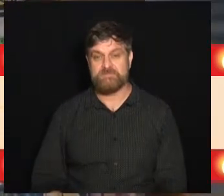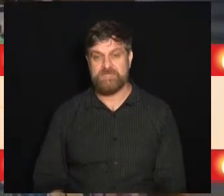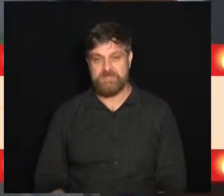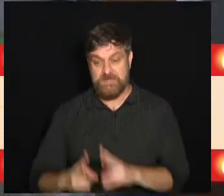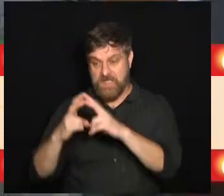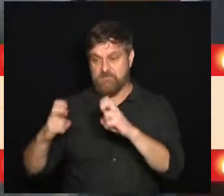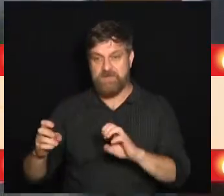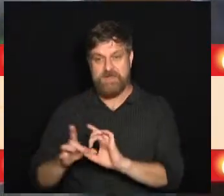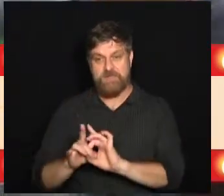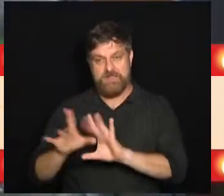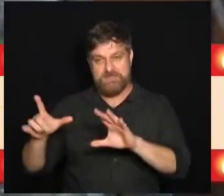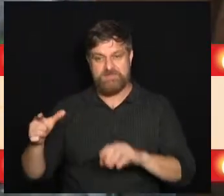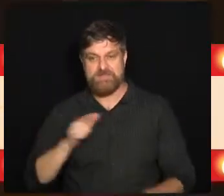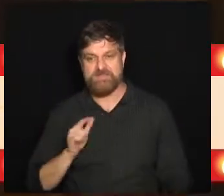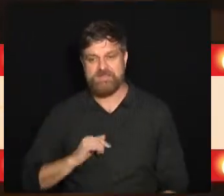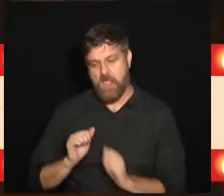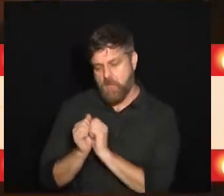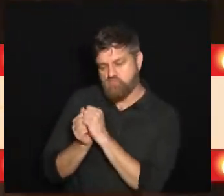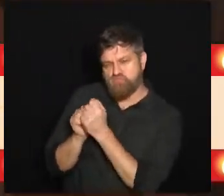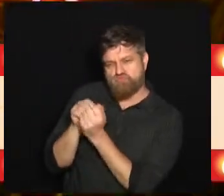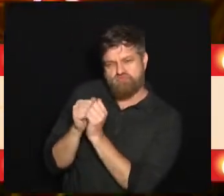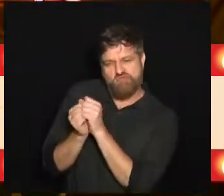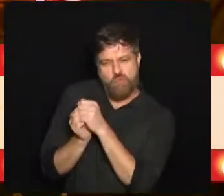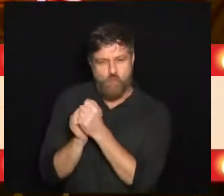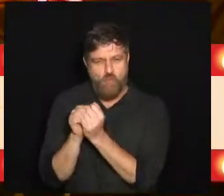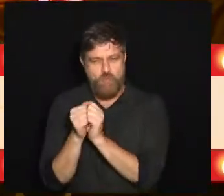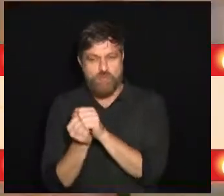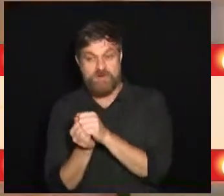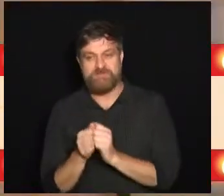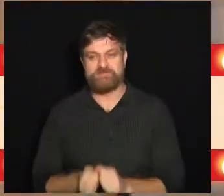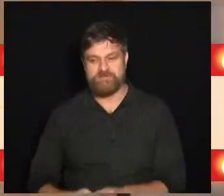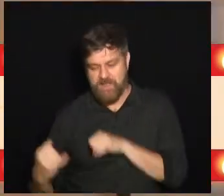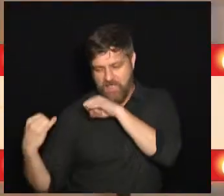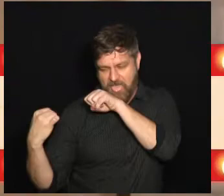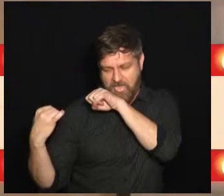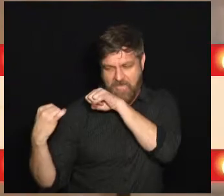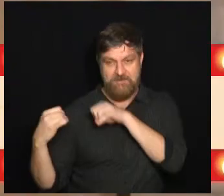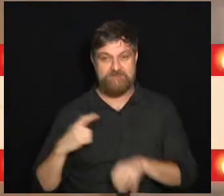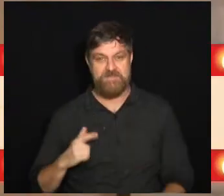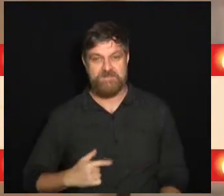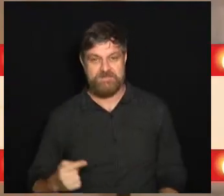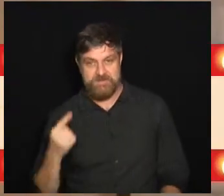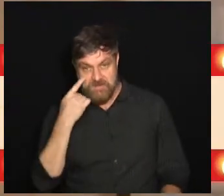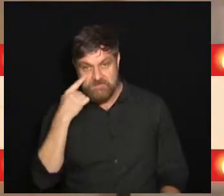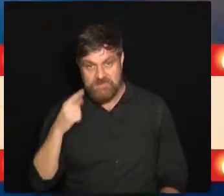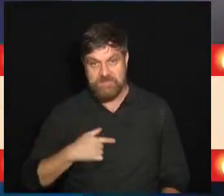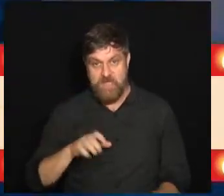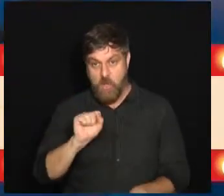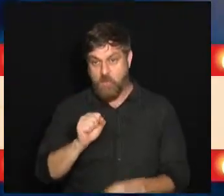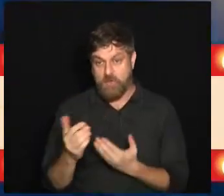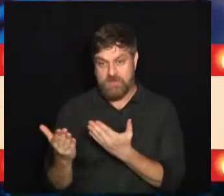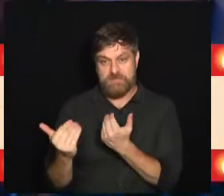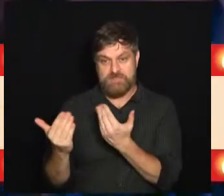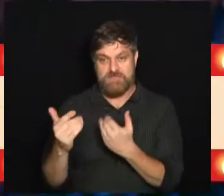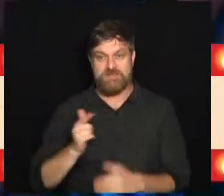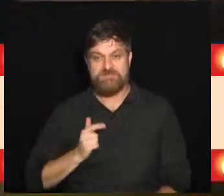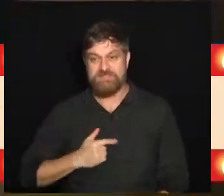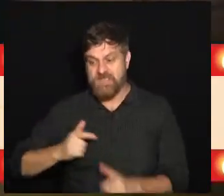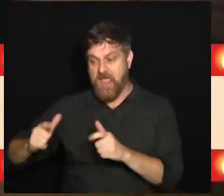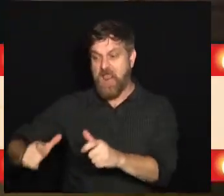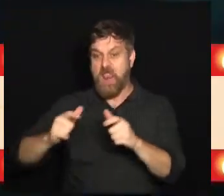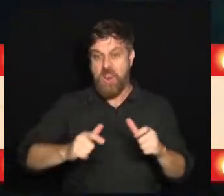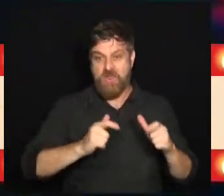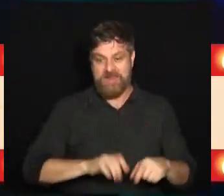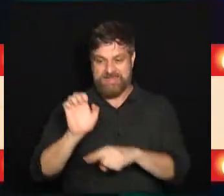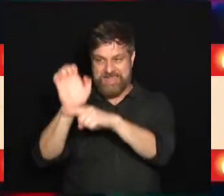traz o maior clima de pegação e azaração. A série, no formato reality show, reúne 8 jovens de diferentes lugares do